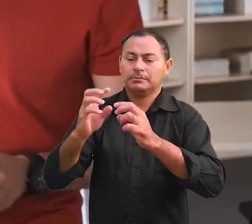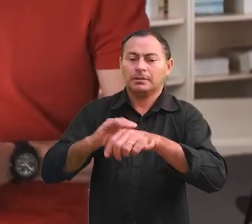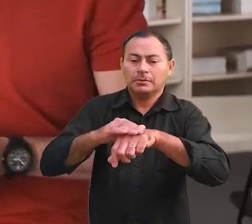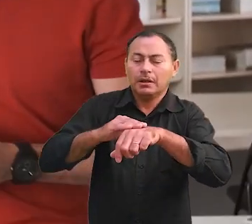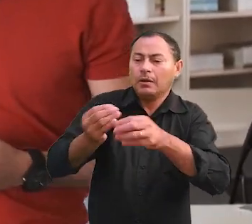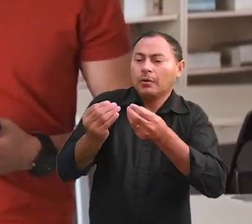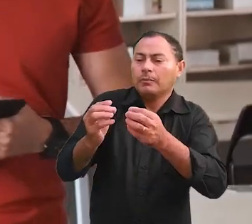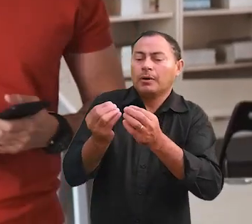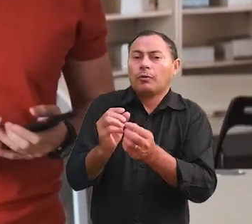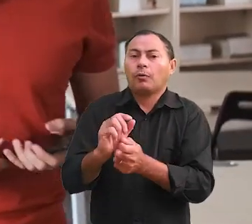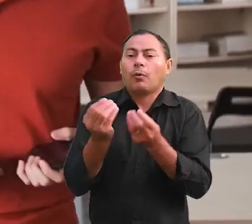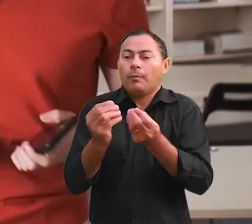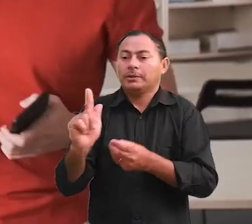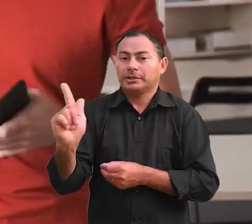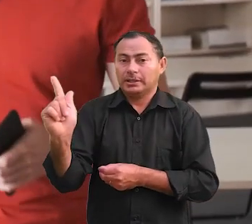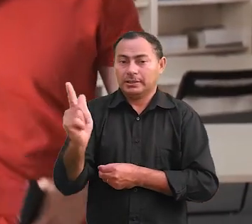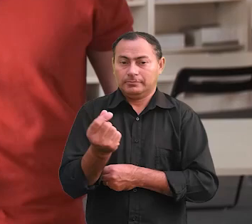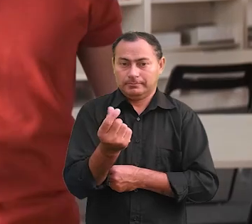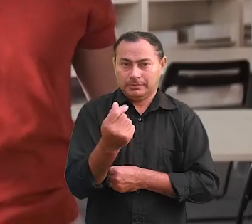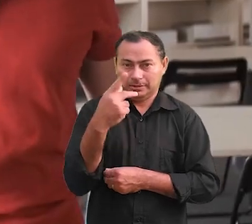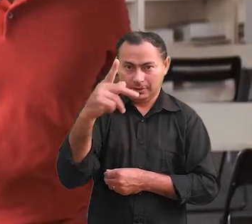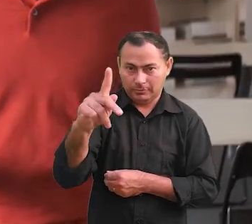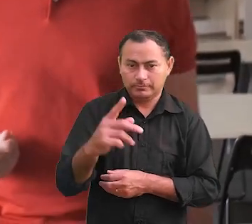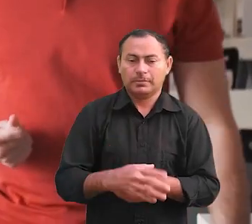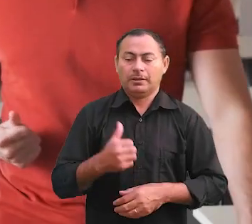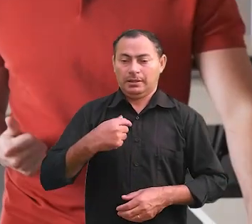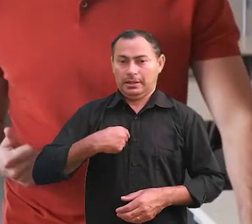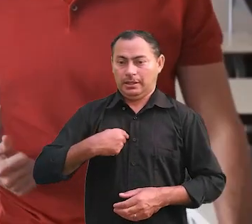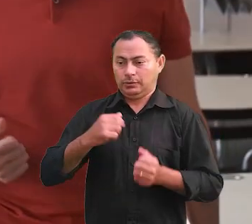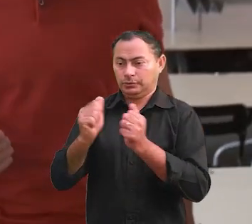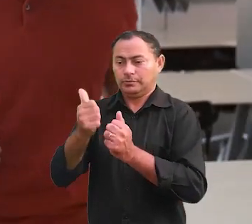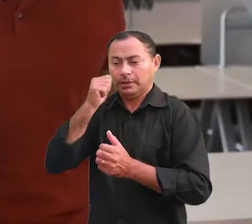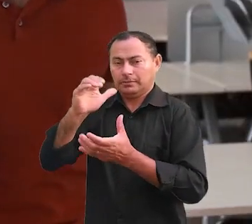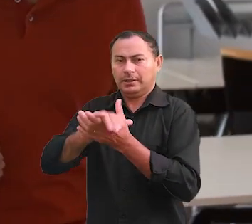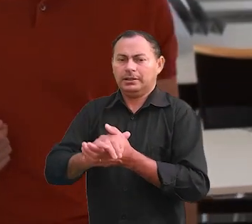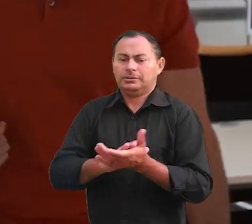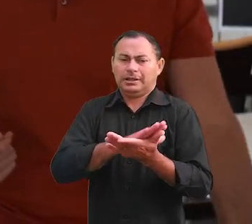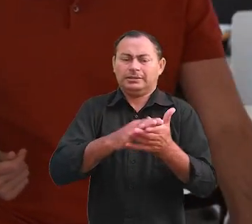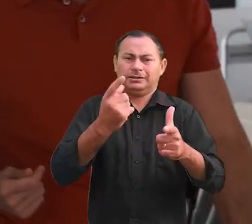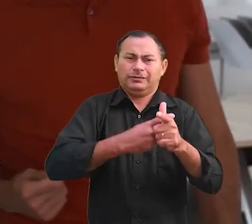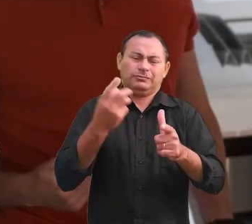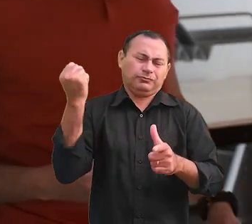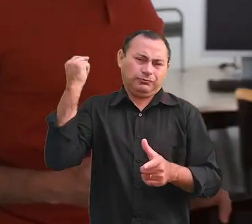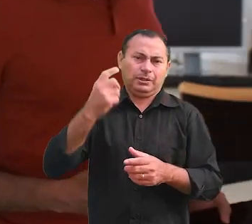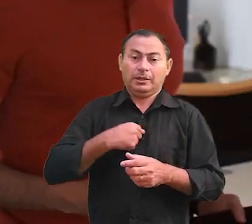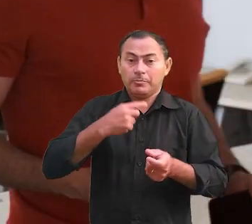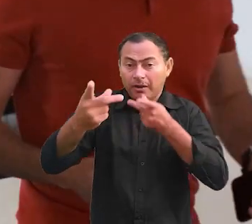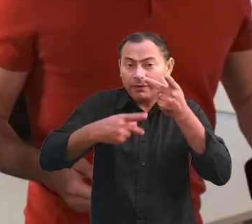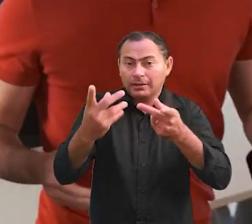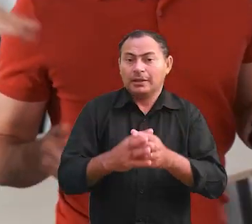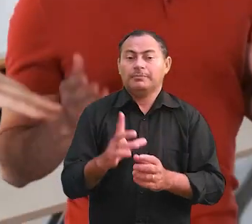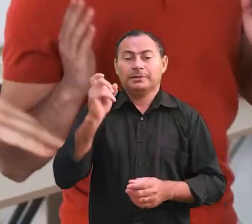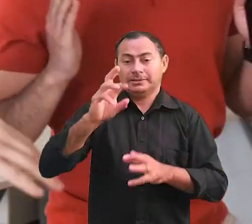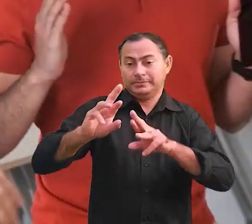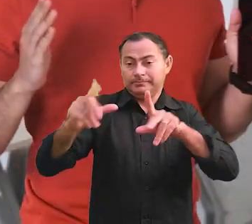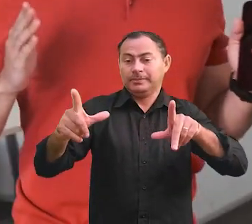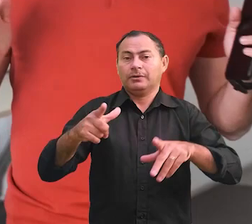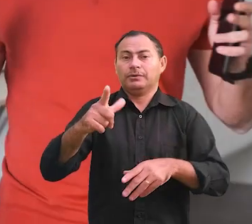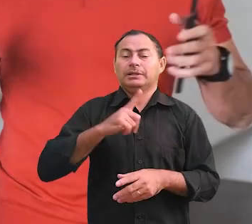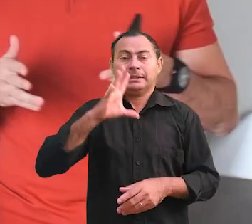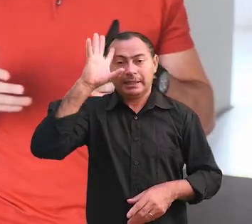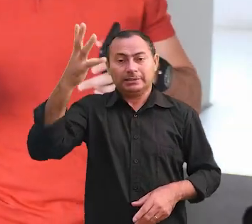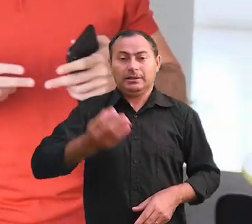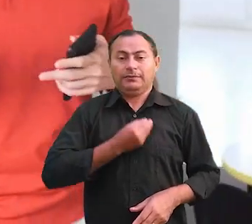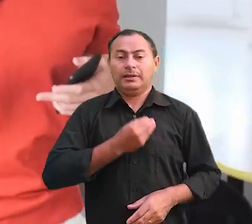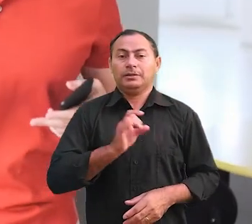pro fala sobre Como gerenciar suas Finanças minha esposa e eu já estamos em dívidas há muito tempo e digo que é muito